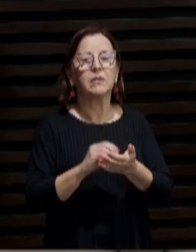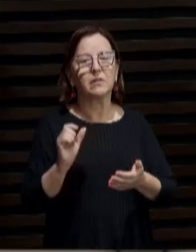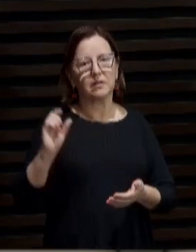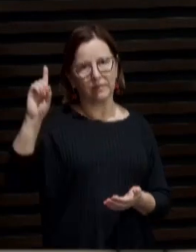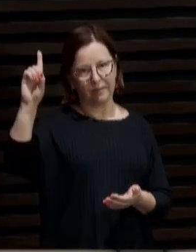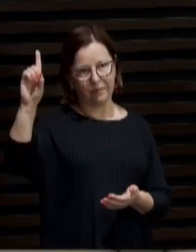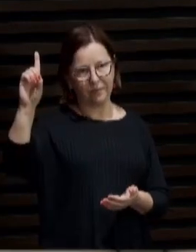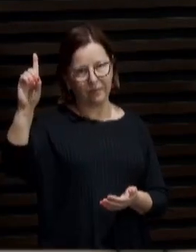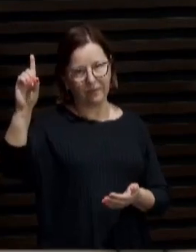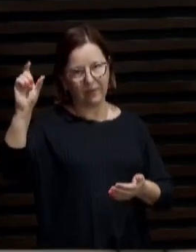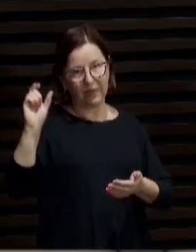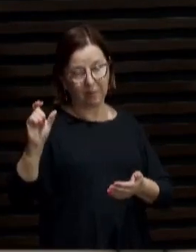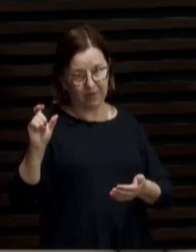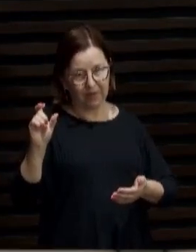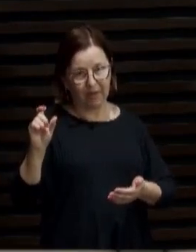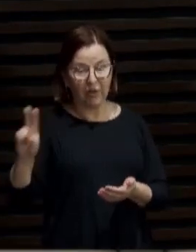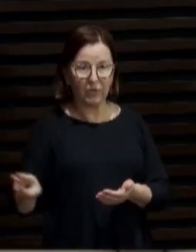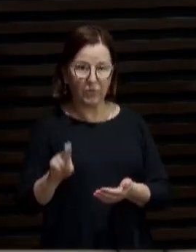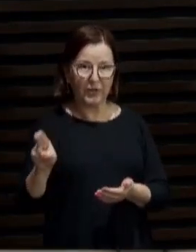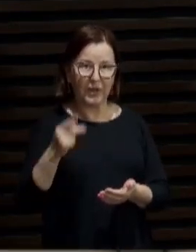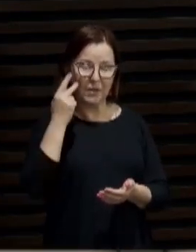palavra, ela é tanto um instrumento de